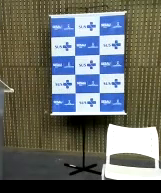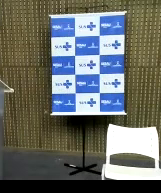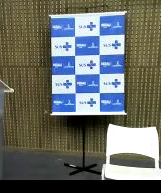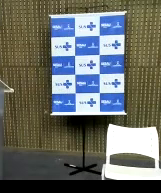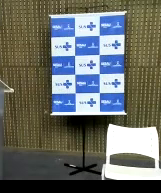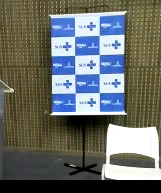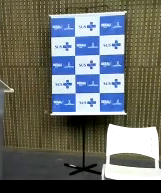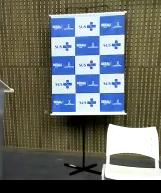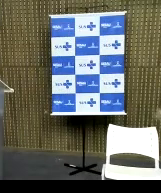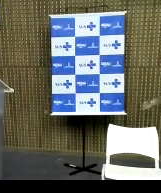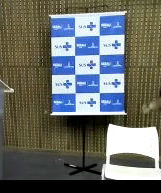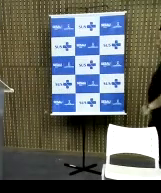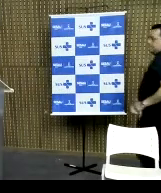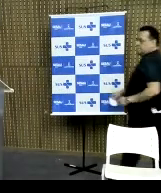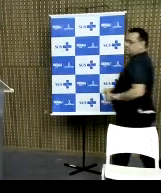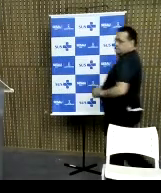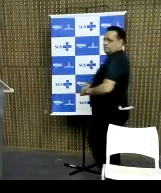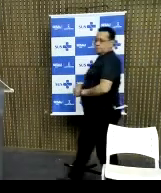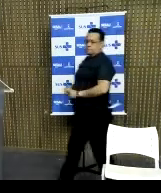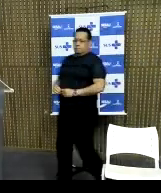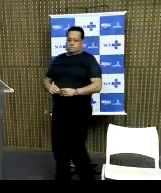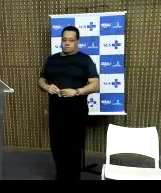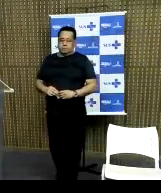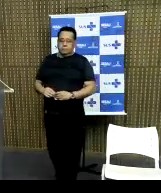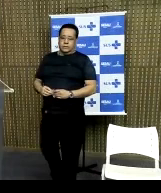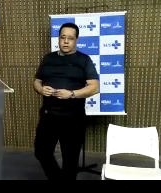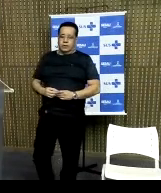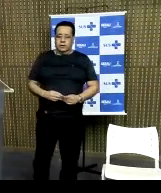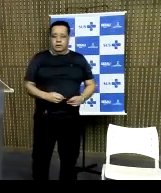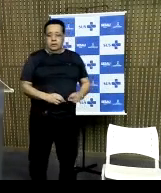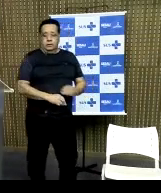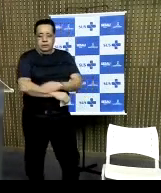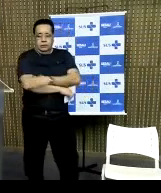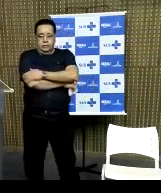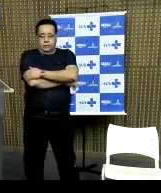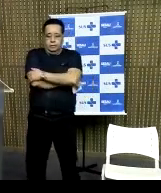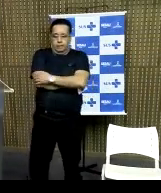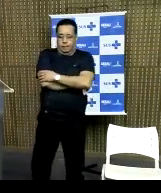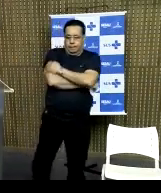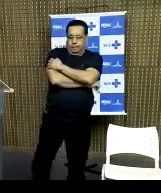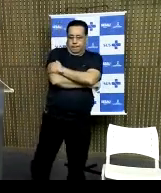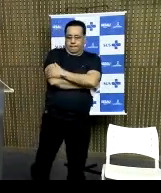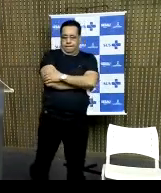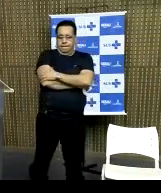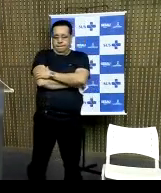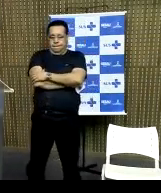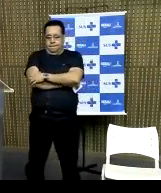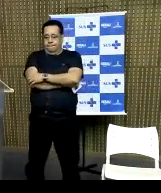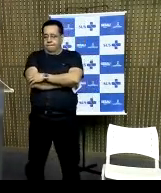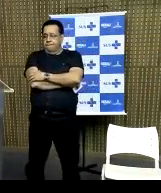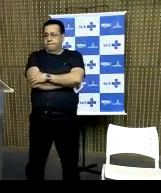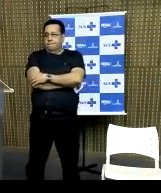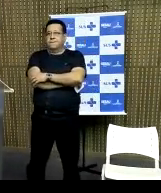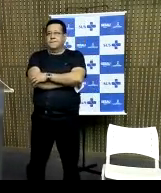a gente relaciona ao fato de poucos registros, né? Essa questão de registros incorretos e